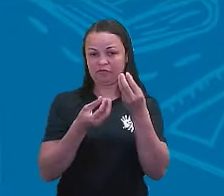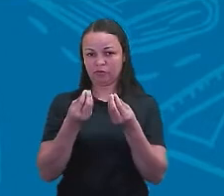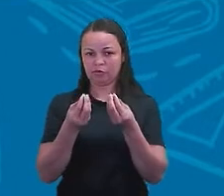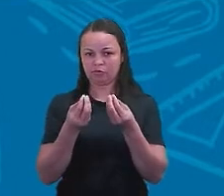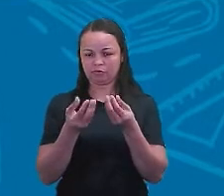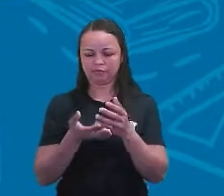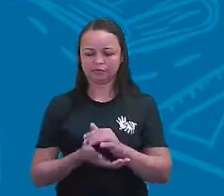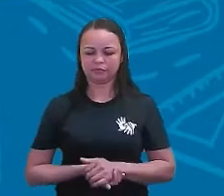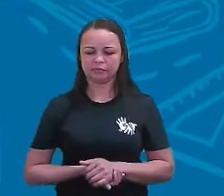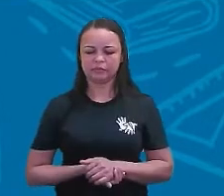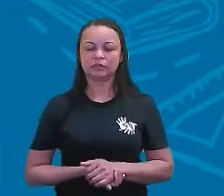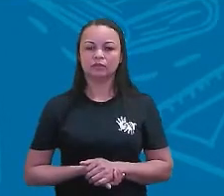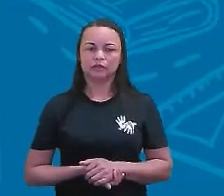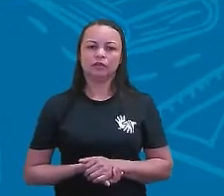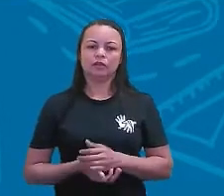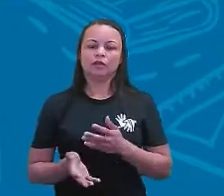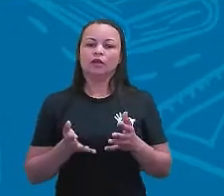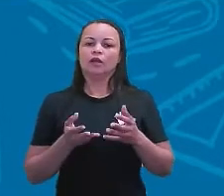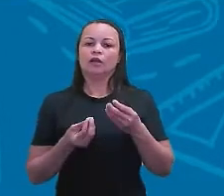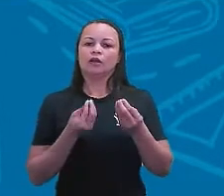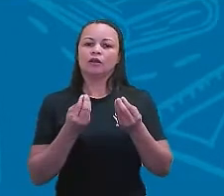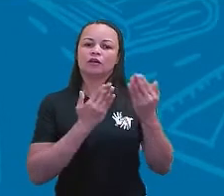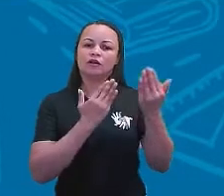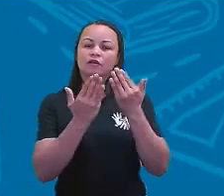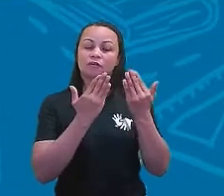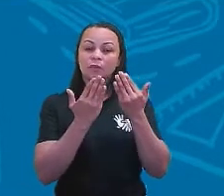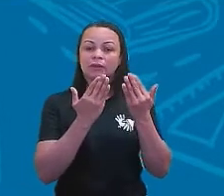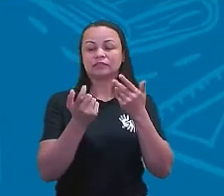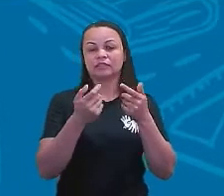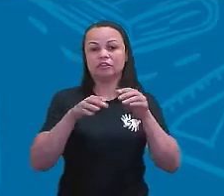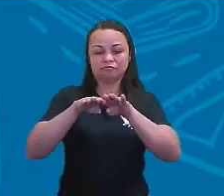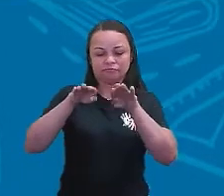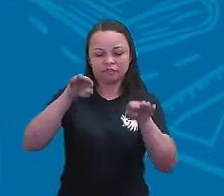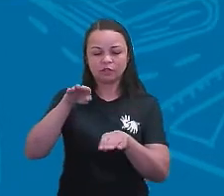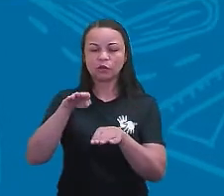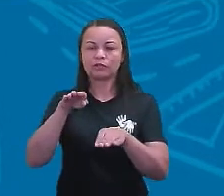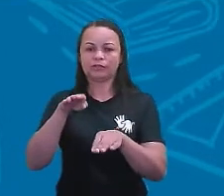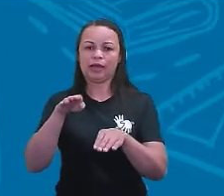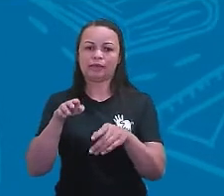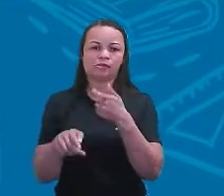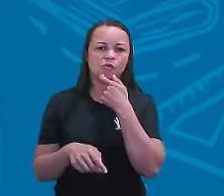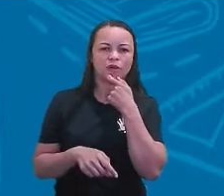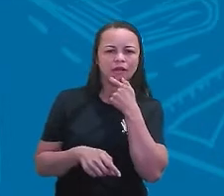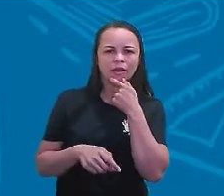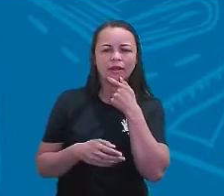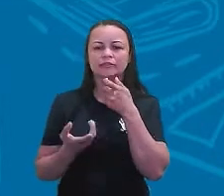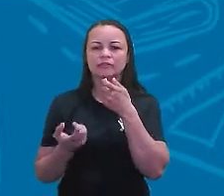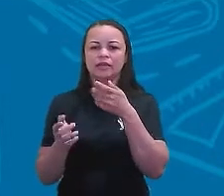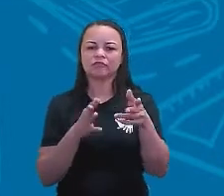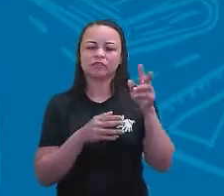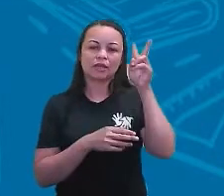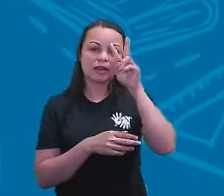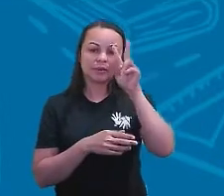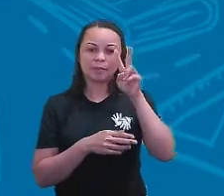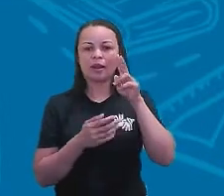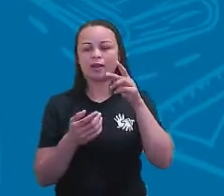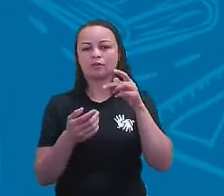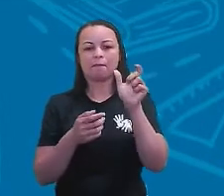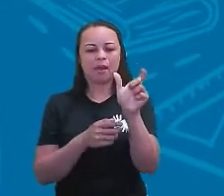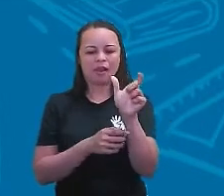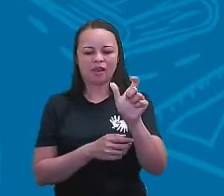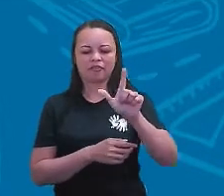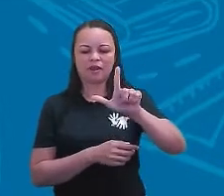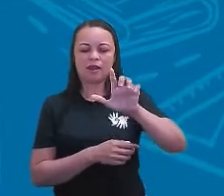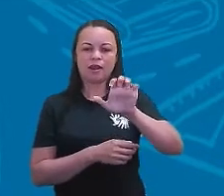fica. Gente, formar comparativo de inferioridade na língua inglesa é você lembrar da palavra less. Então, a primeira palavrinha aí que